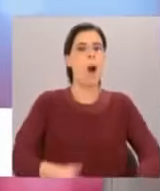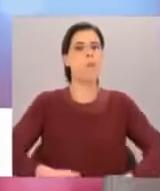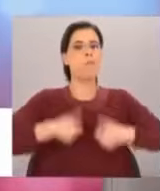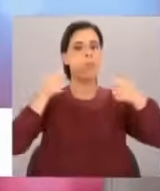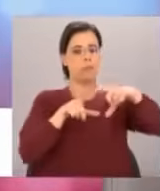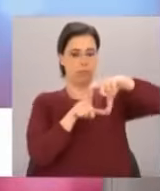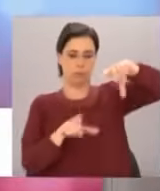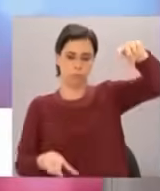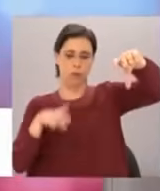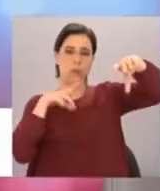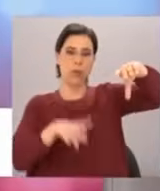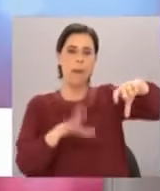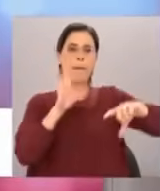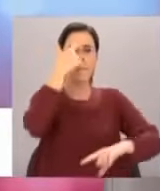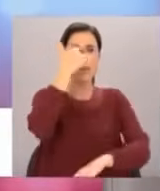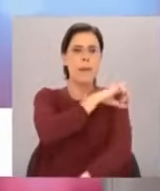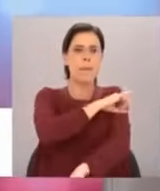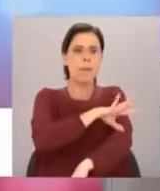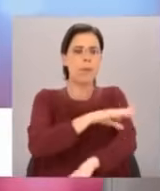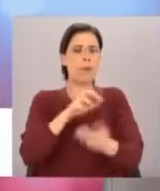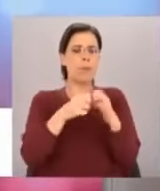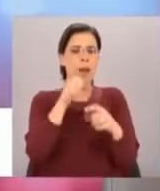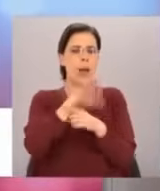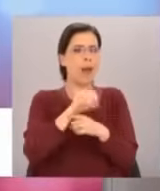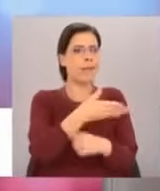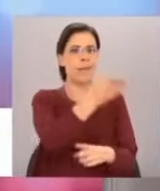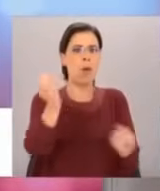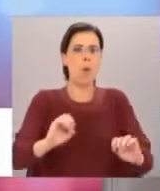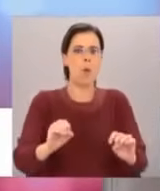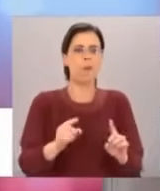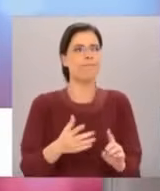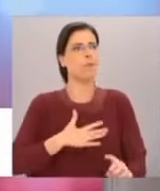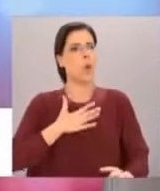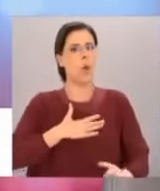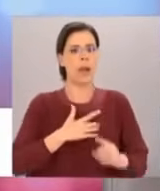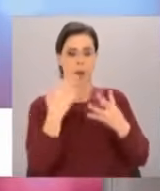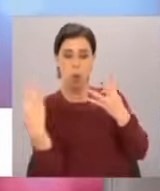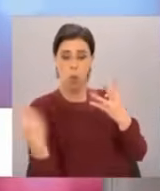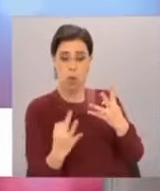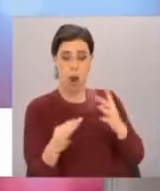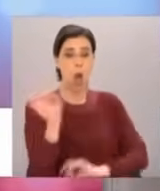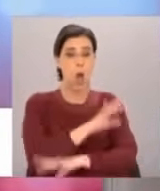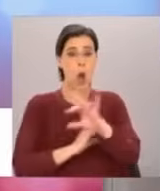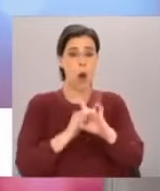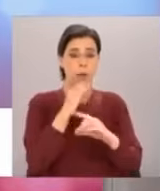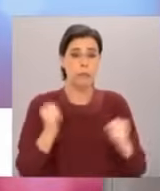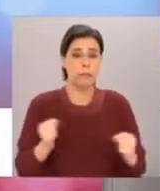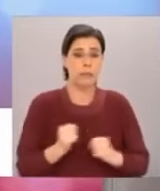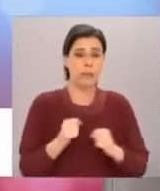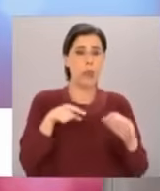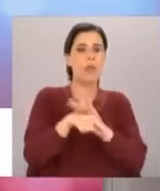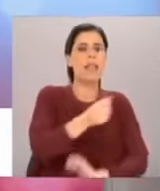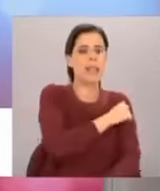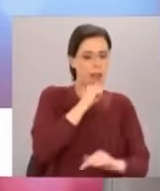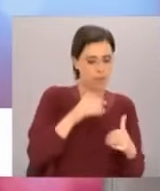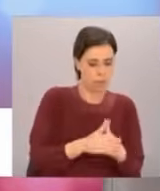de distrito do país precisamos de combater a pobreza energética por aqui em Portugal Deixe de ser o país o quarto país da Europa onde se morre de frio nas habitações